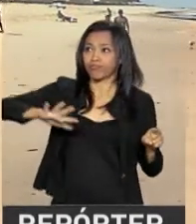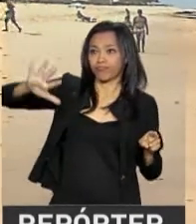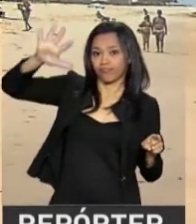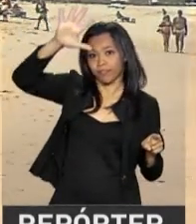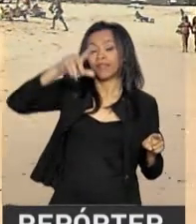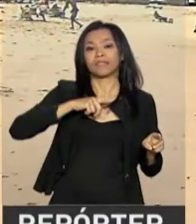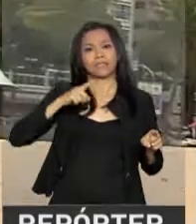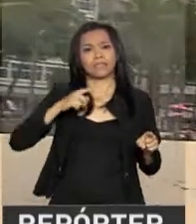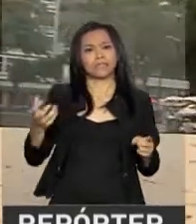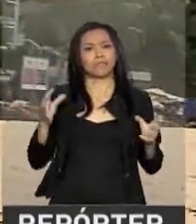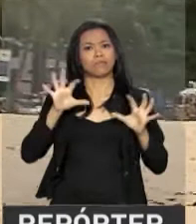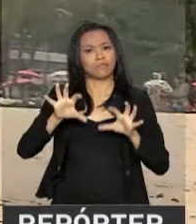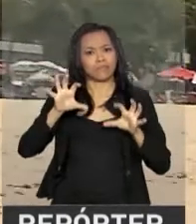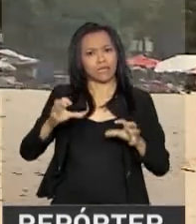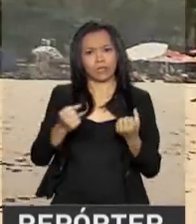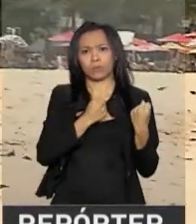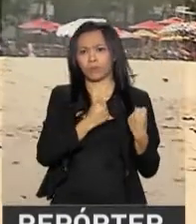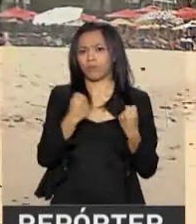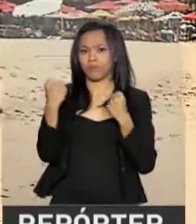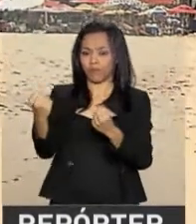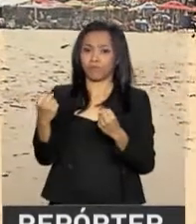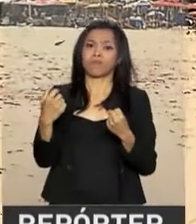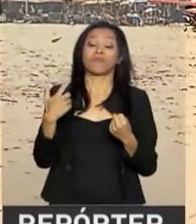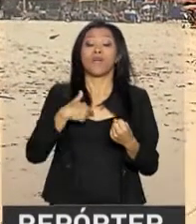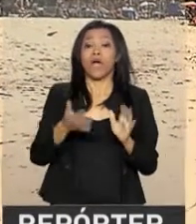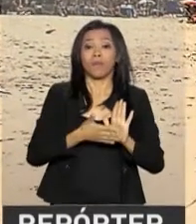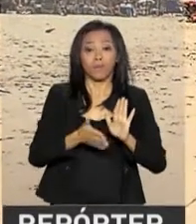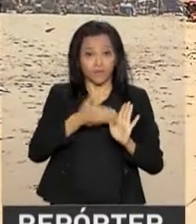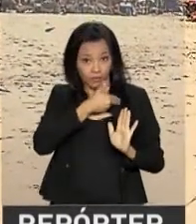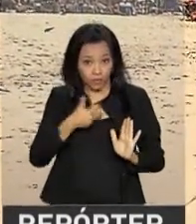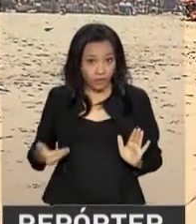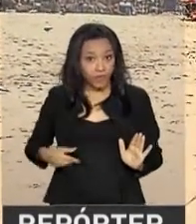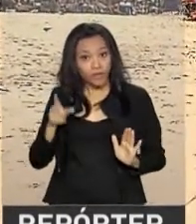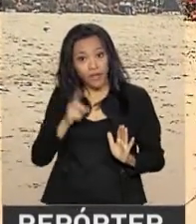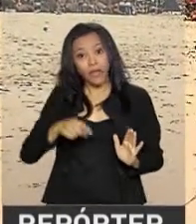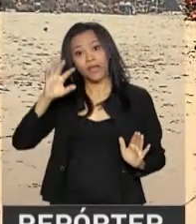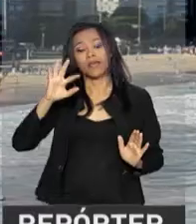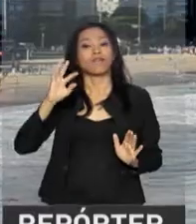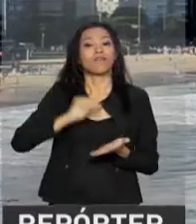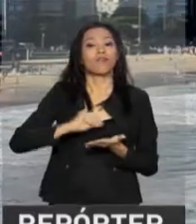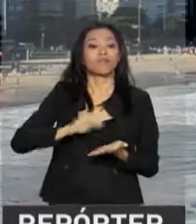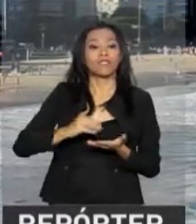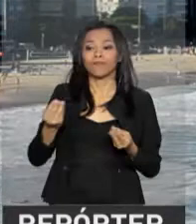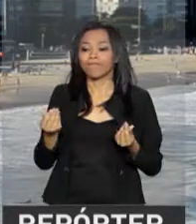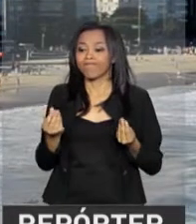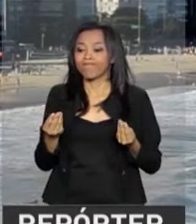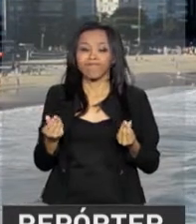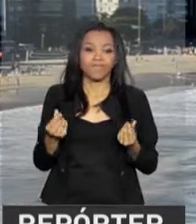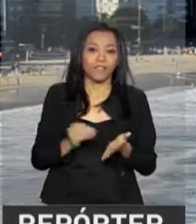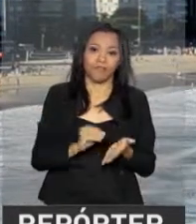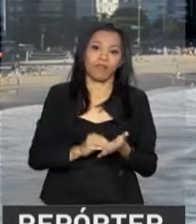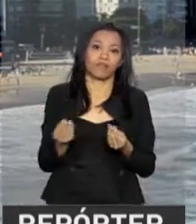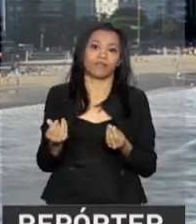impactos com o proposta o governo pretende por um lado sanar a falta de dados mais precisos e por